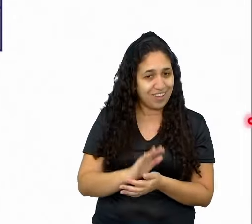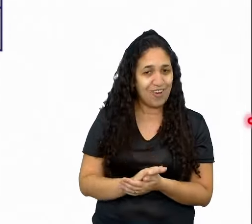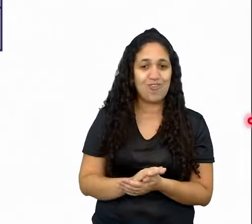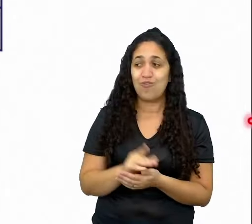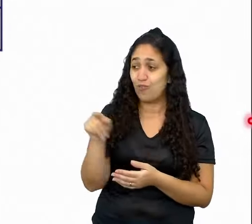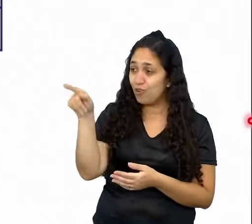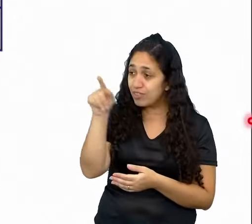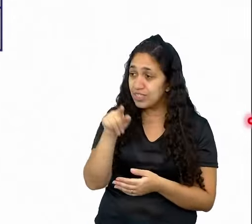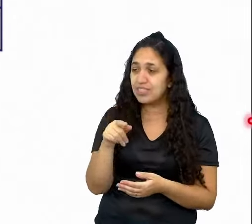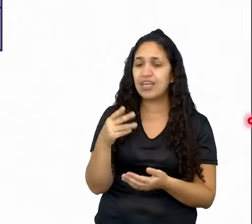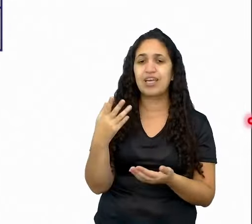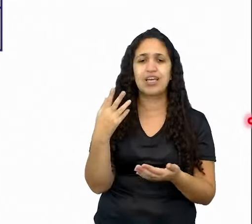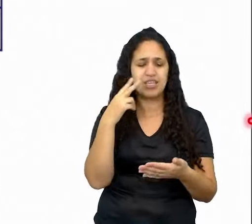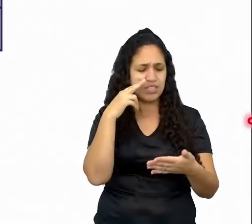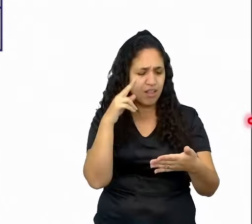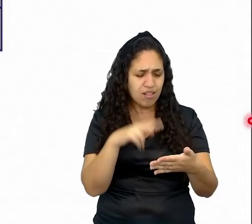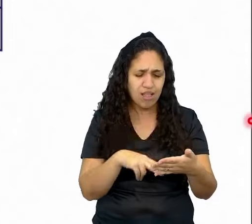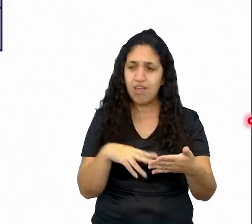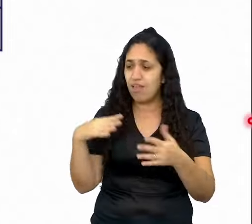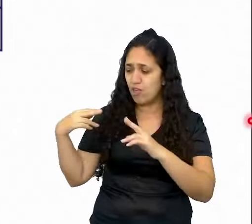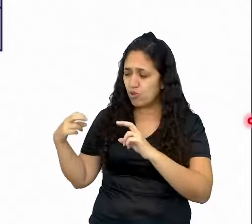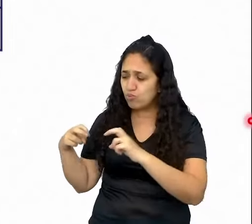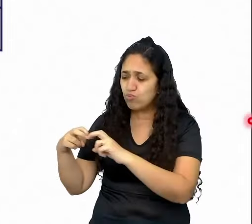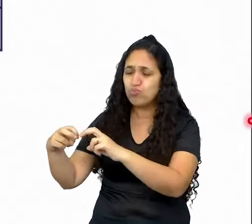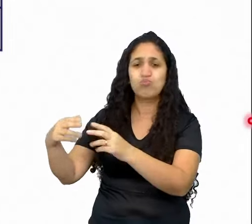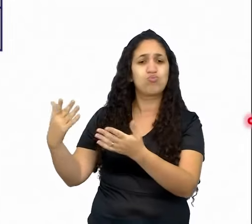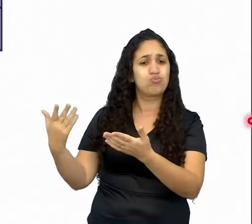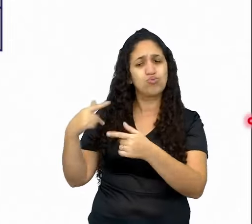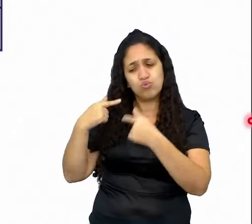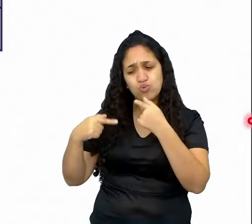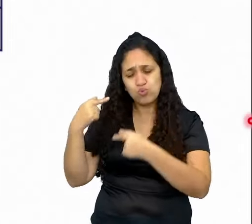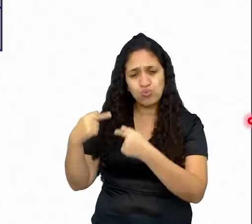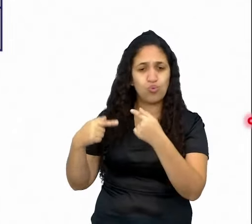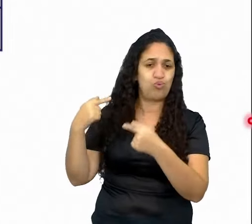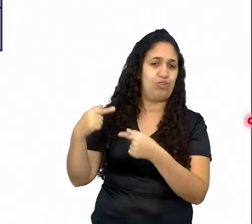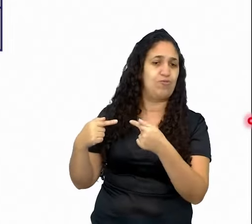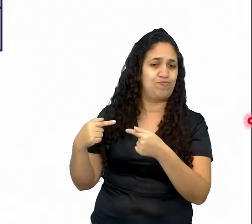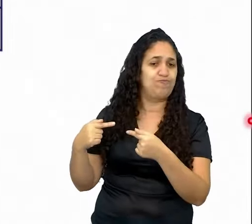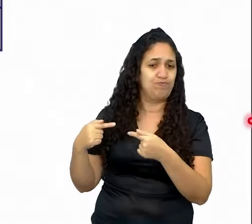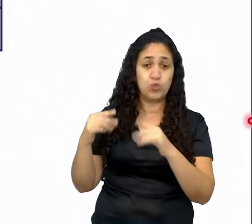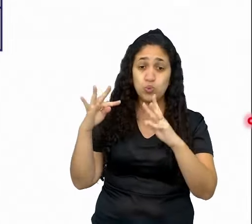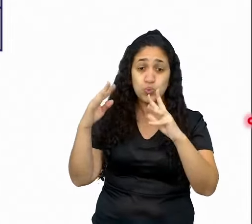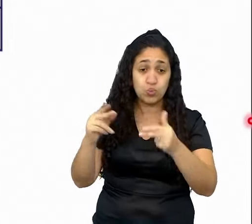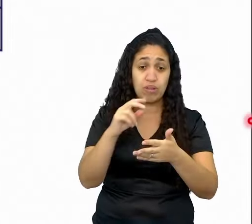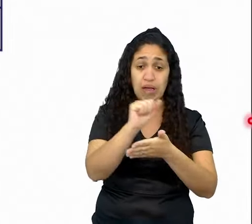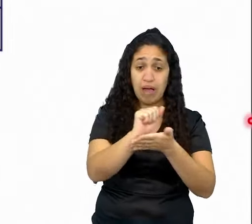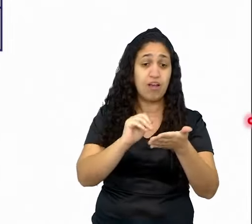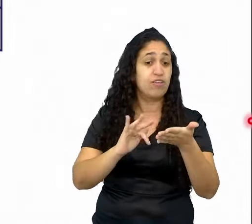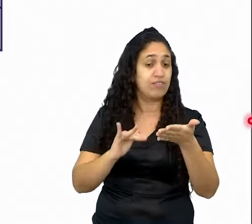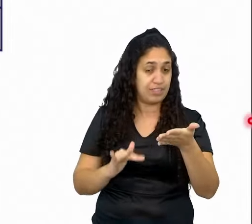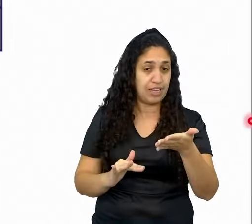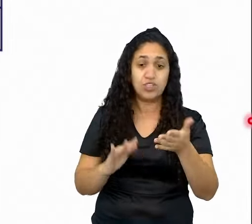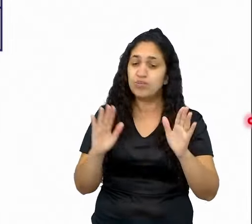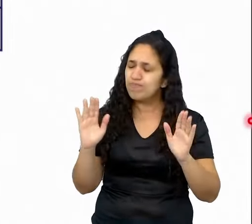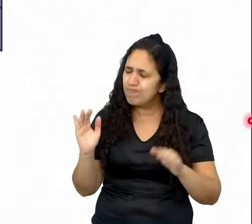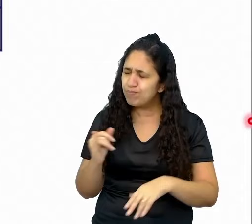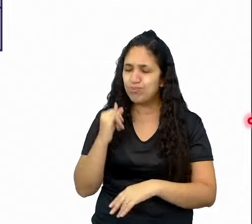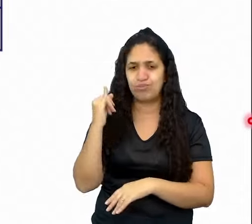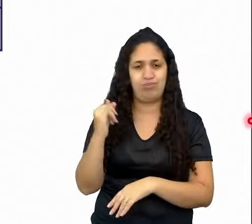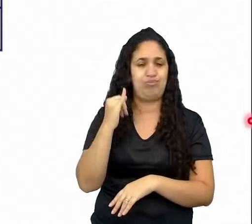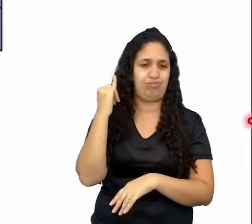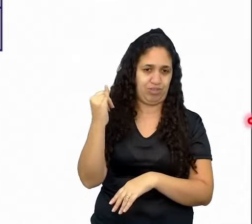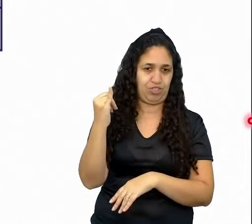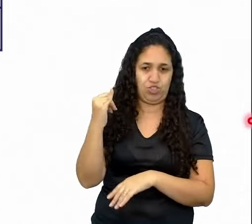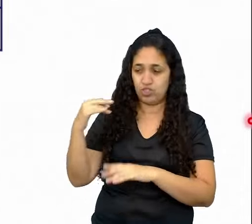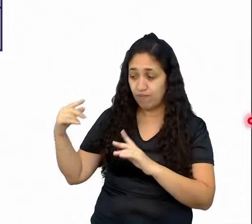leiam com os pares, né, discutam essas atividades, né, que é de suma importância com os